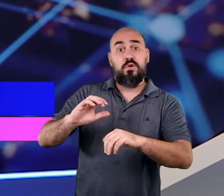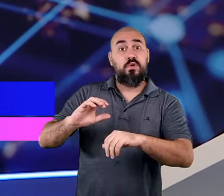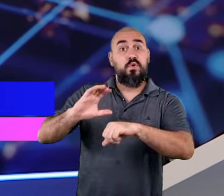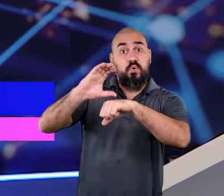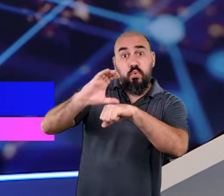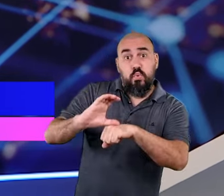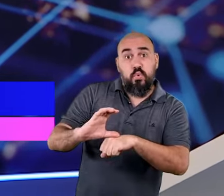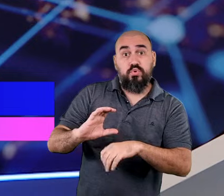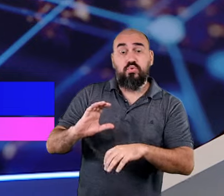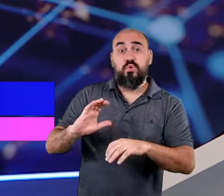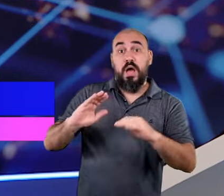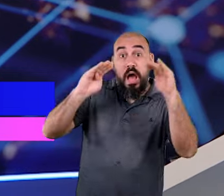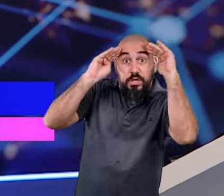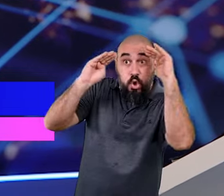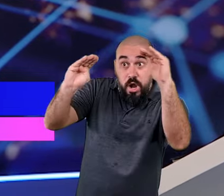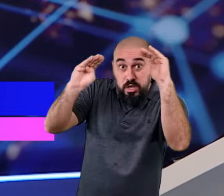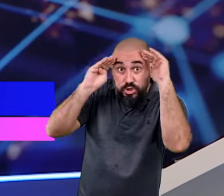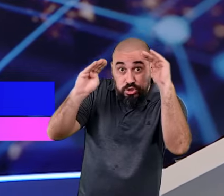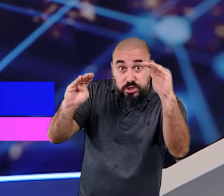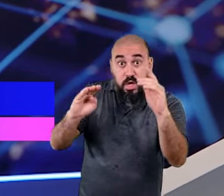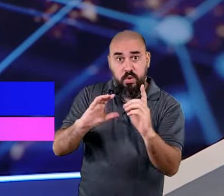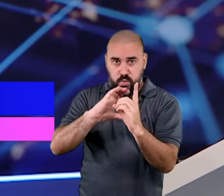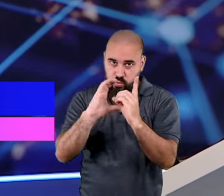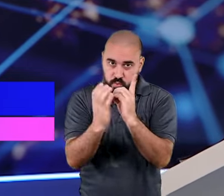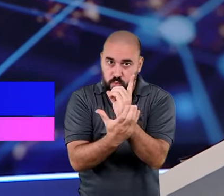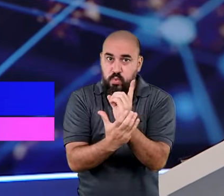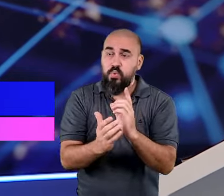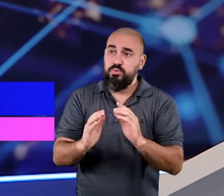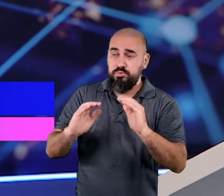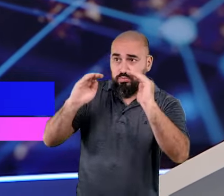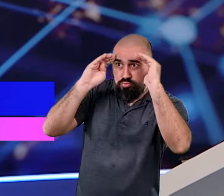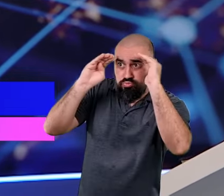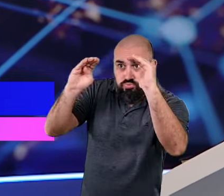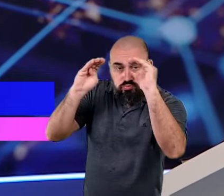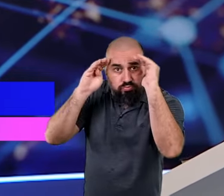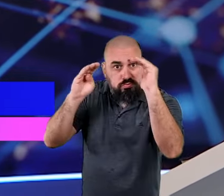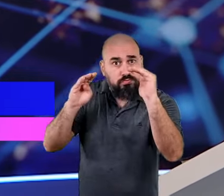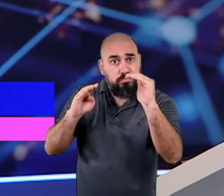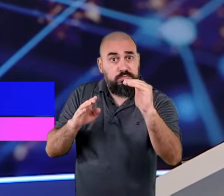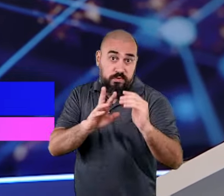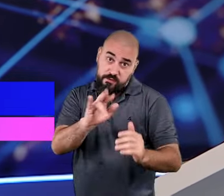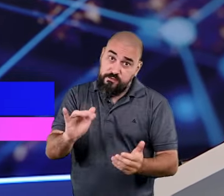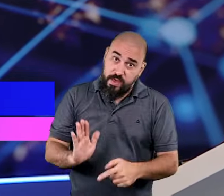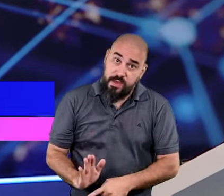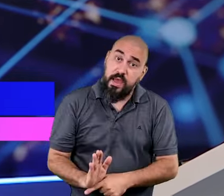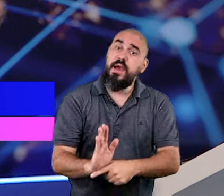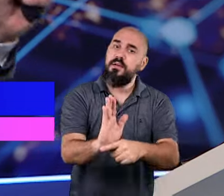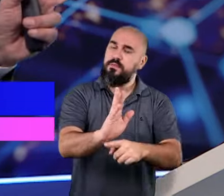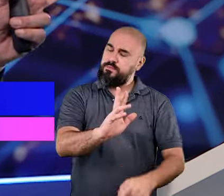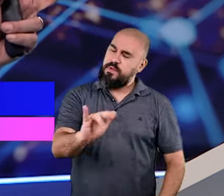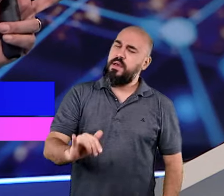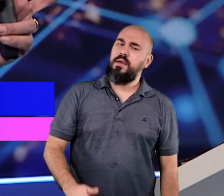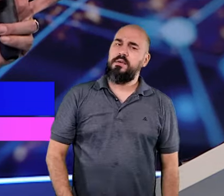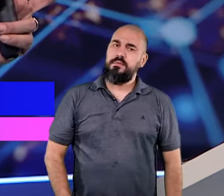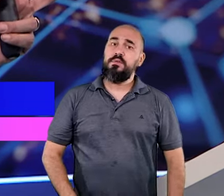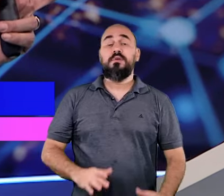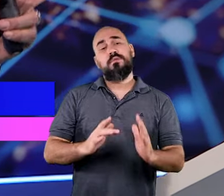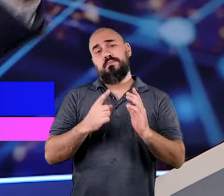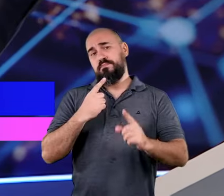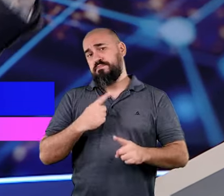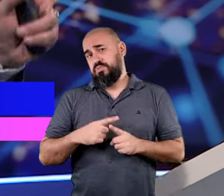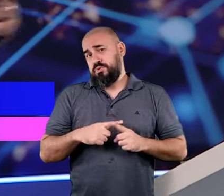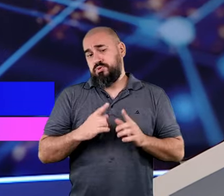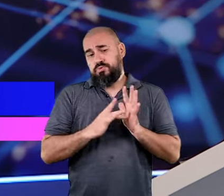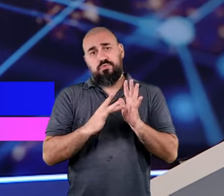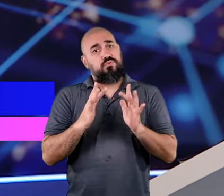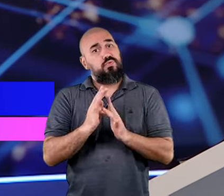adoração, de louvor, e você vai ver como isso vai fazer muito bem para você. Isso vai te ajudar, porque Jesus Cristo vai voltar,